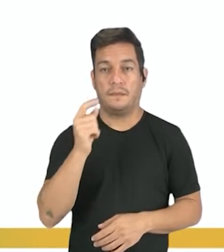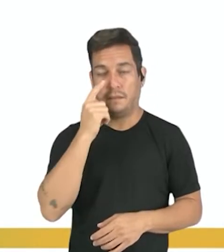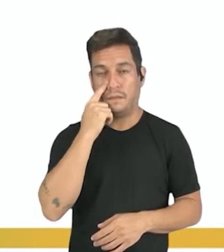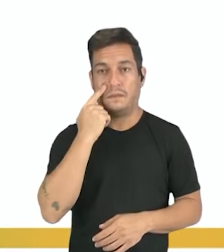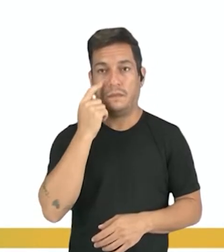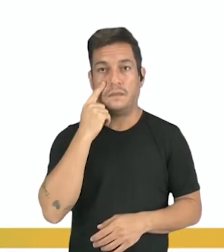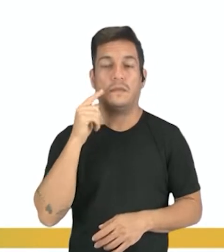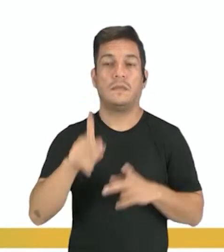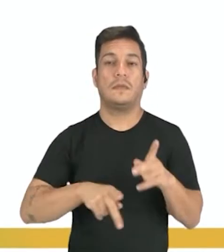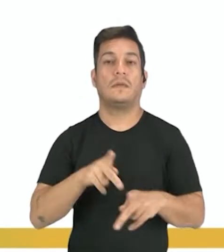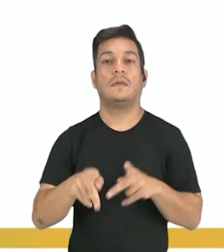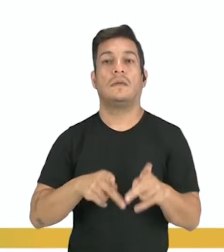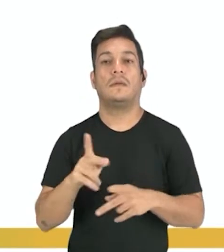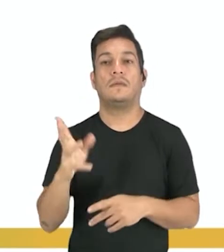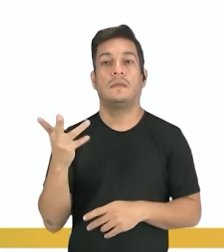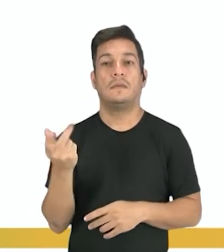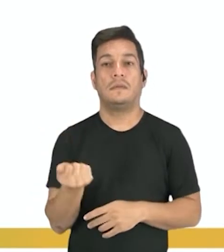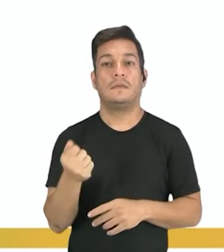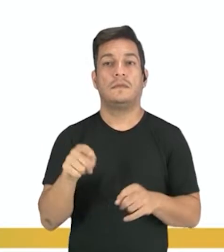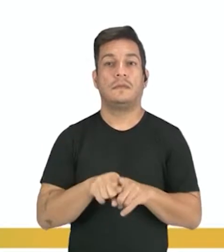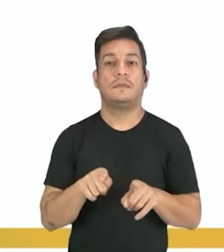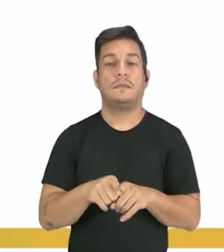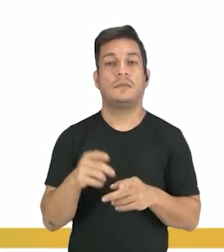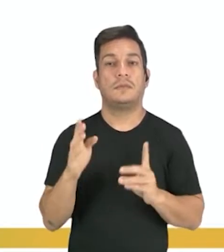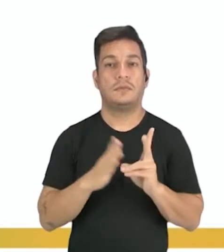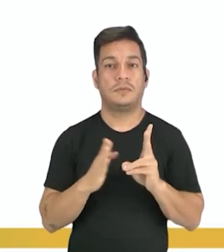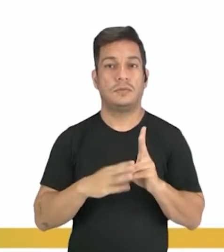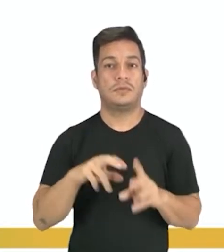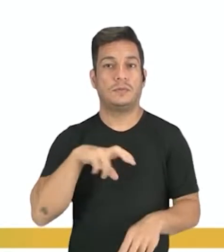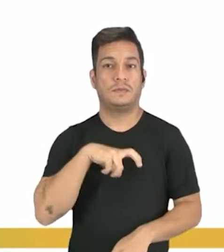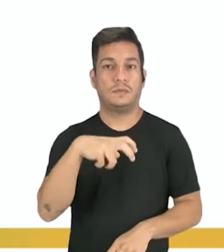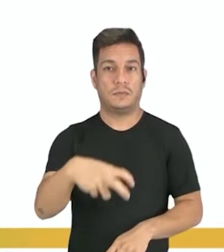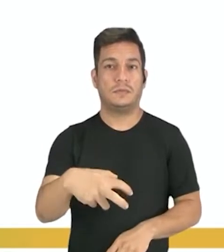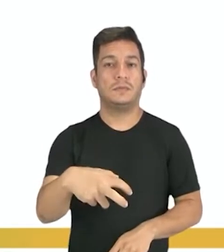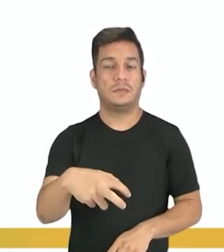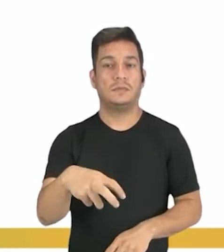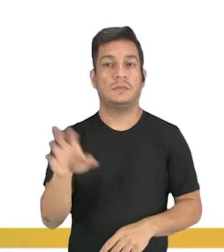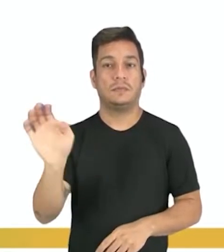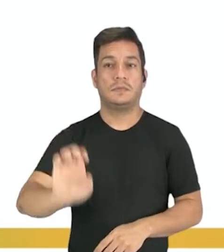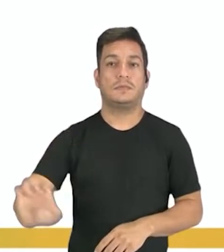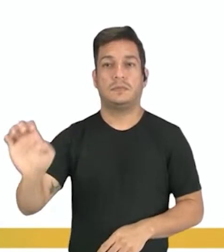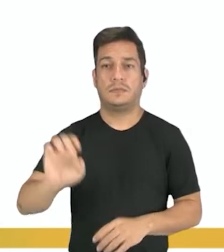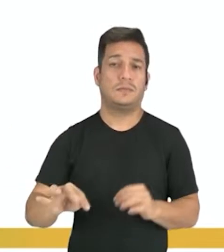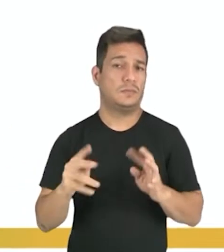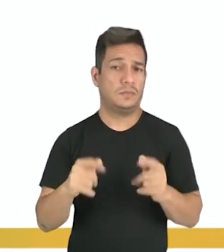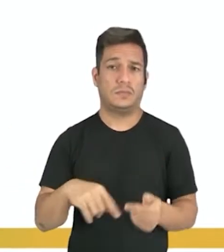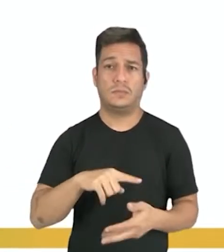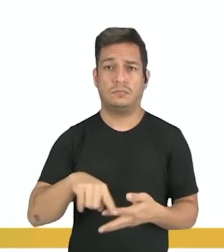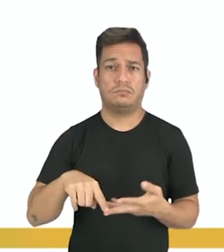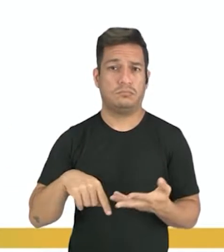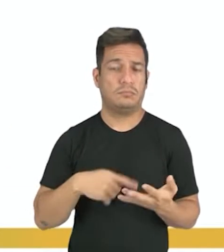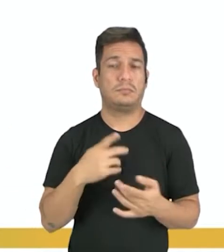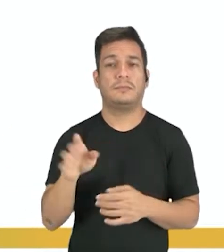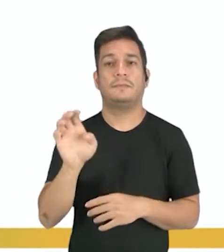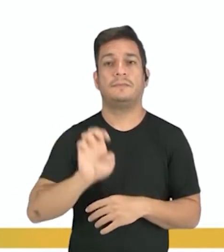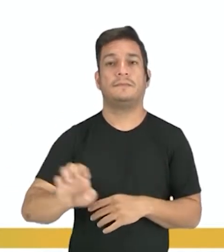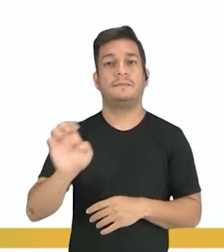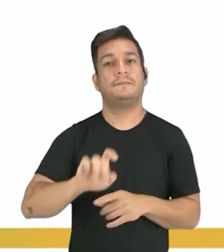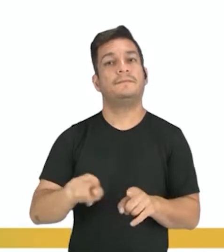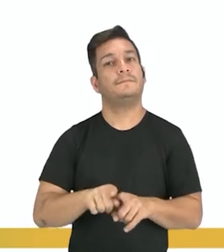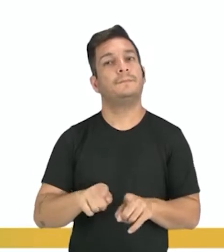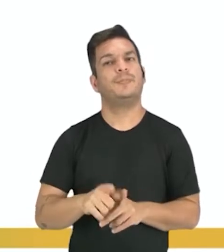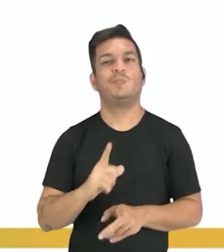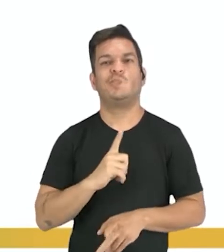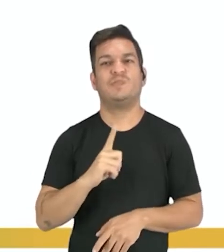de vinda de dos povos africanos indígenas e portugueses e até europeu todos né Toda a parte europeia também